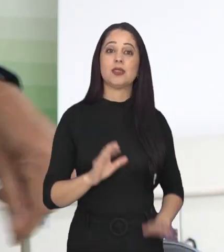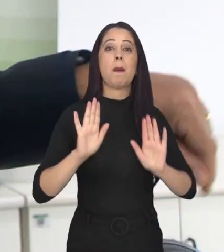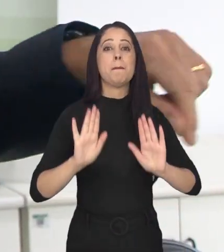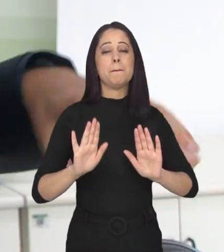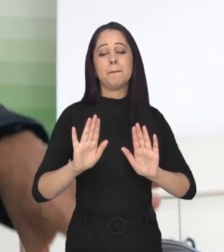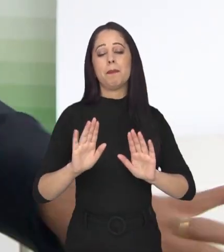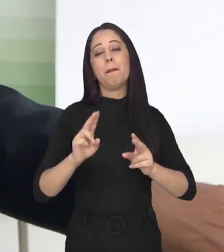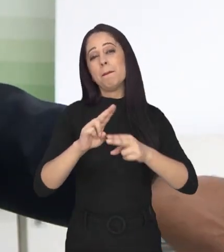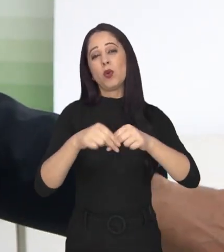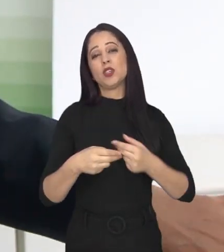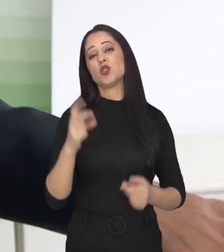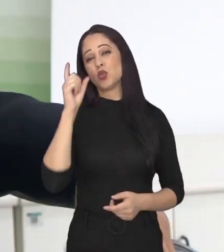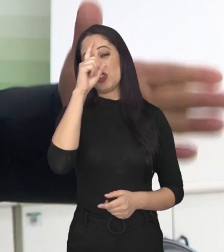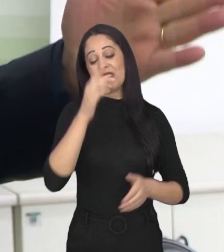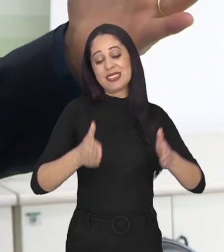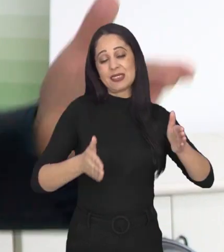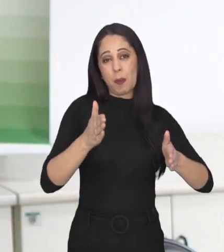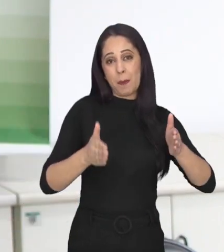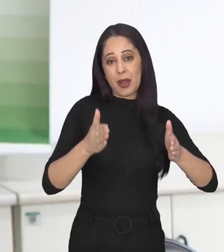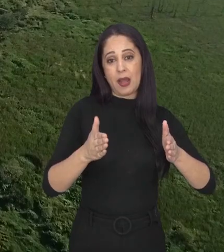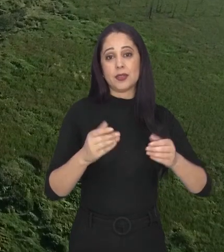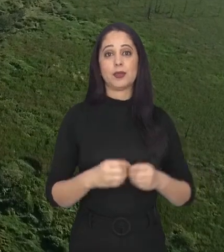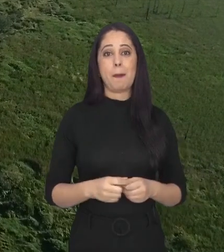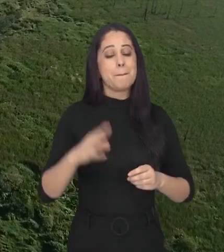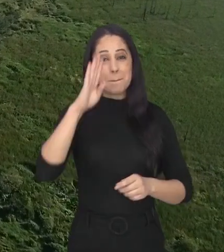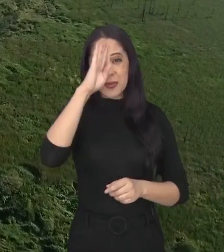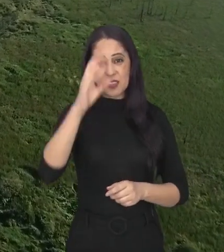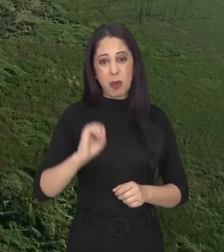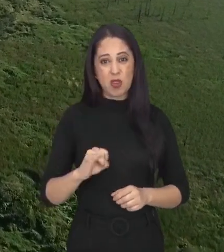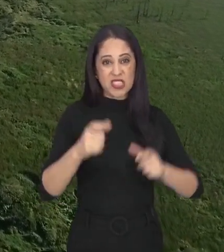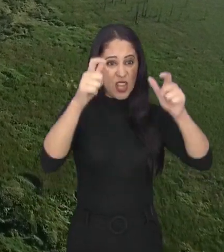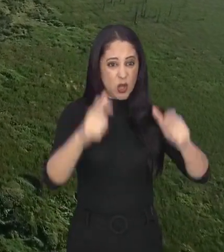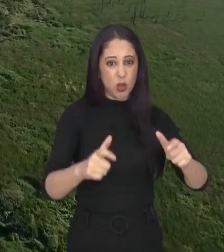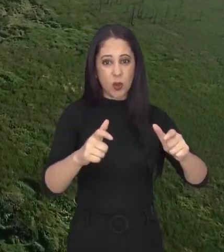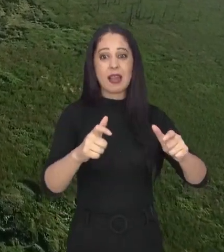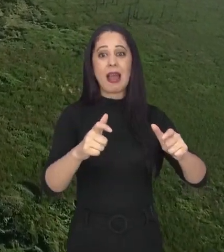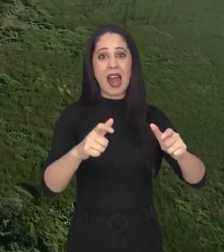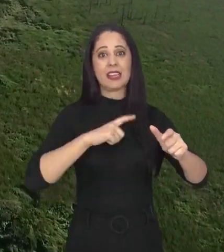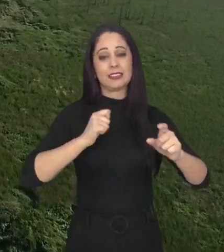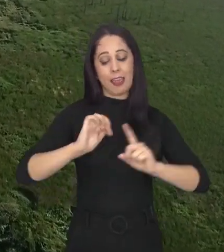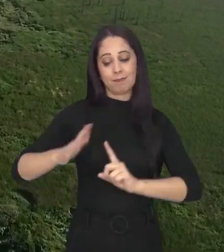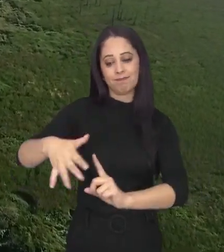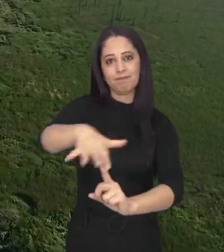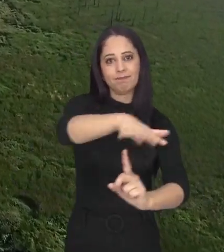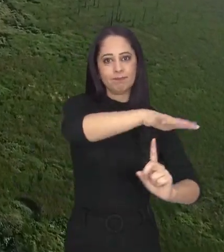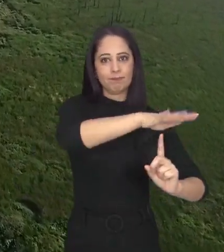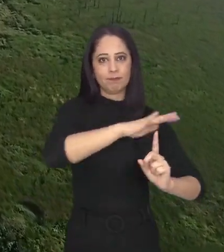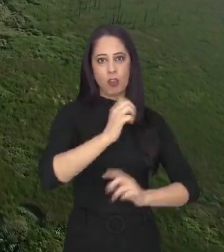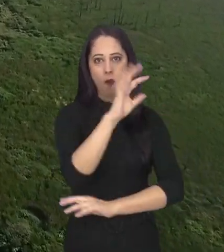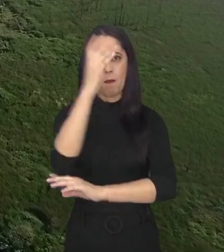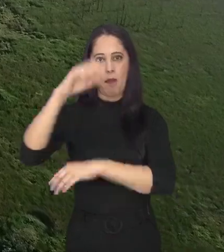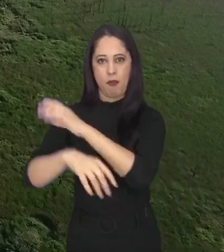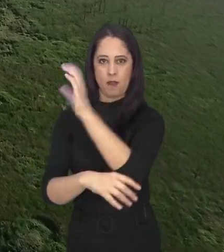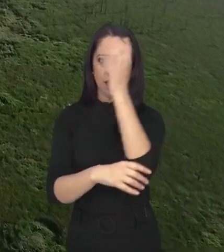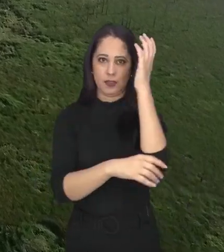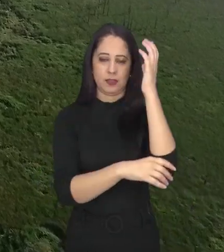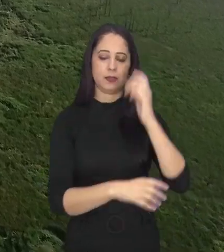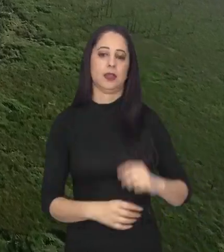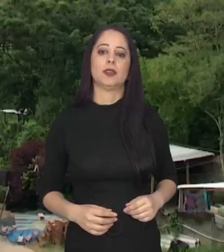de um prazo para a regularização, principalmente nos lugares que envolvem áreas de proteção ambiental e